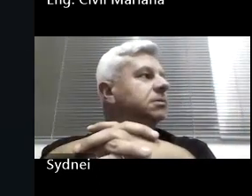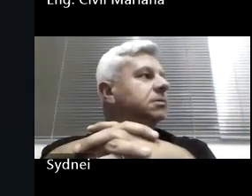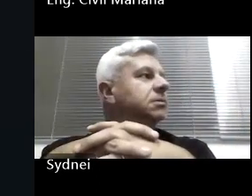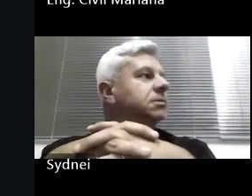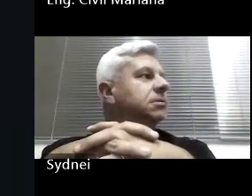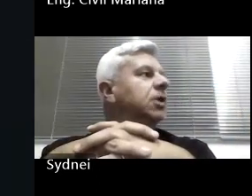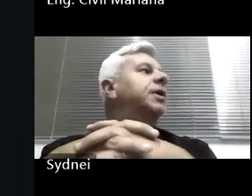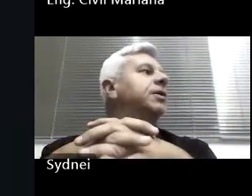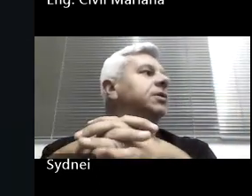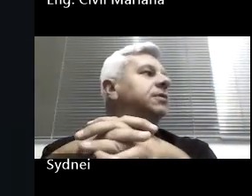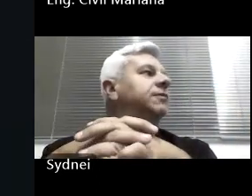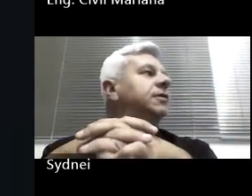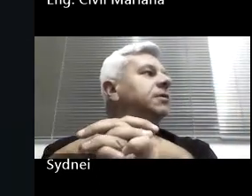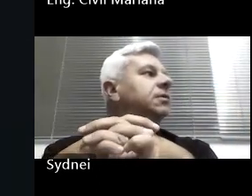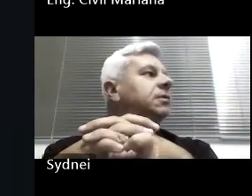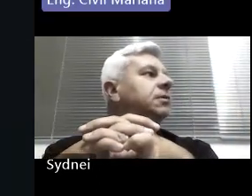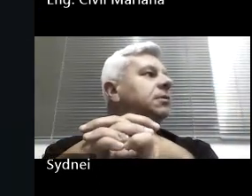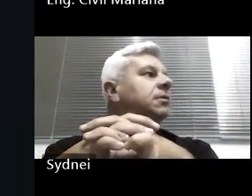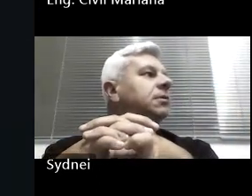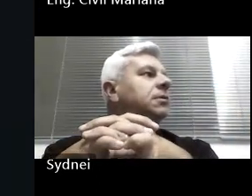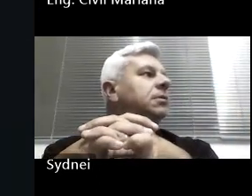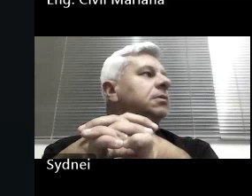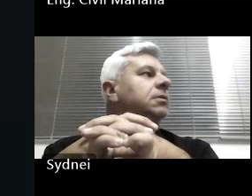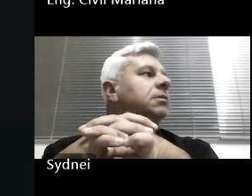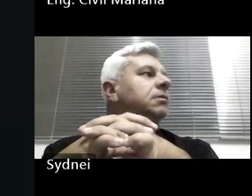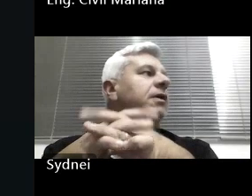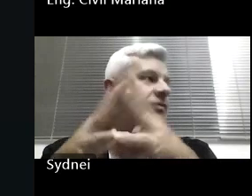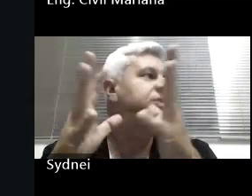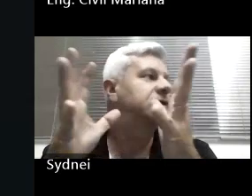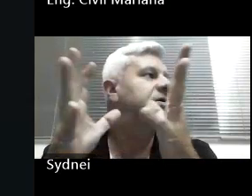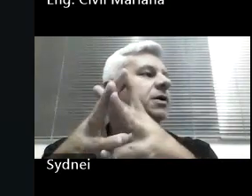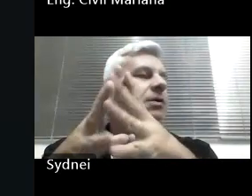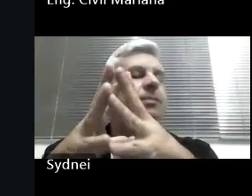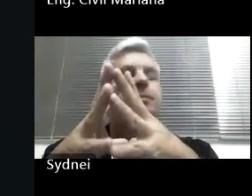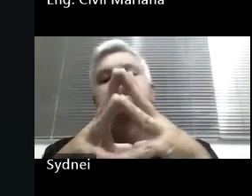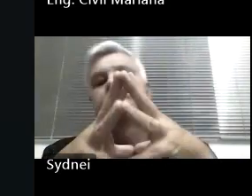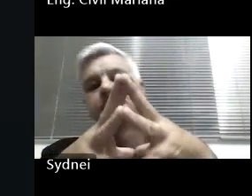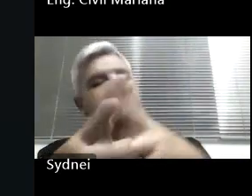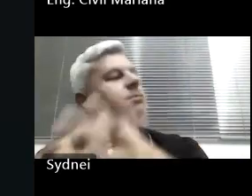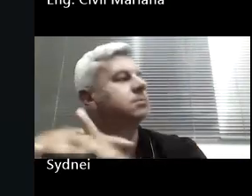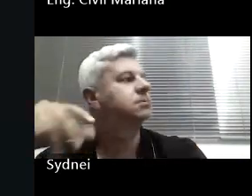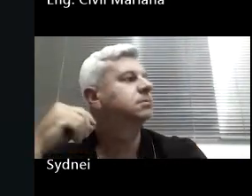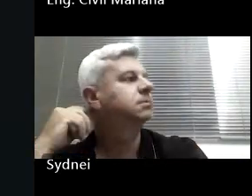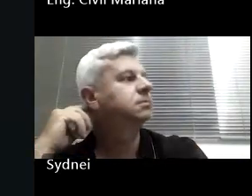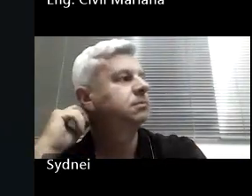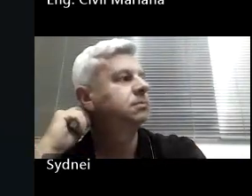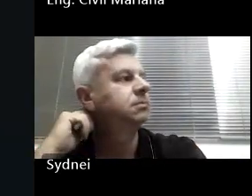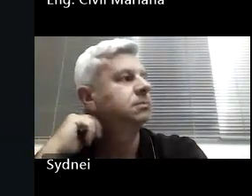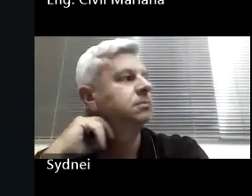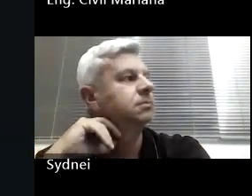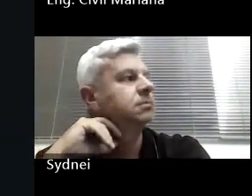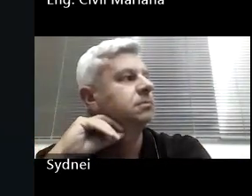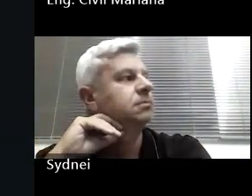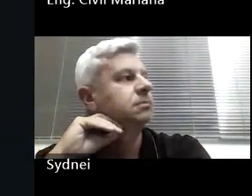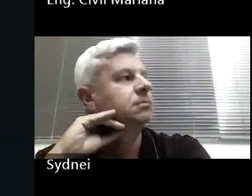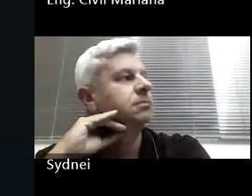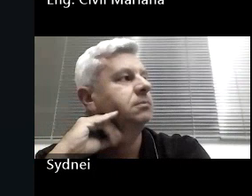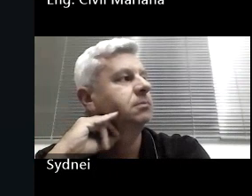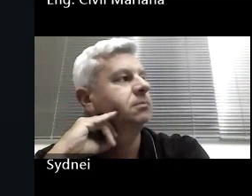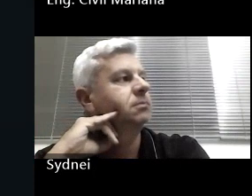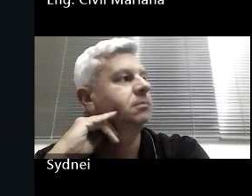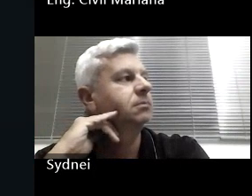expertise, as suas devidas competências que aprende numa palestra, num curso como o seu,